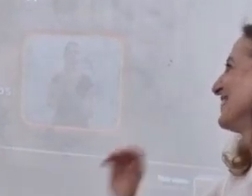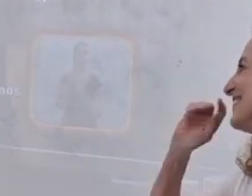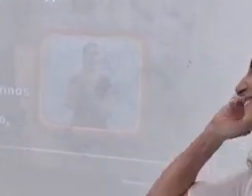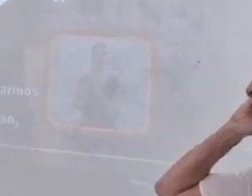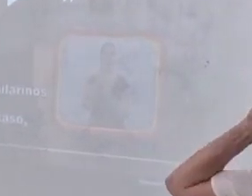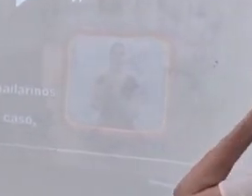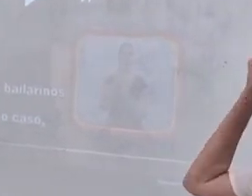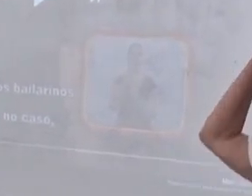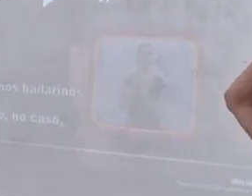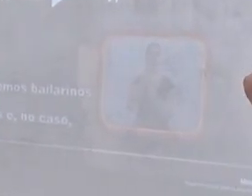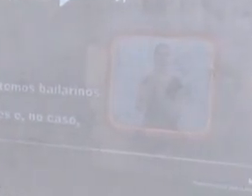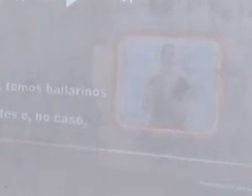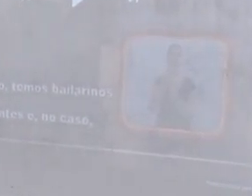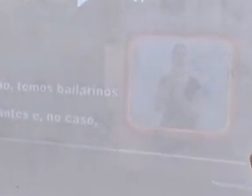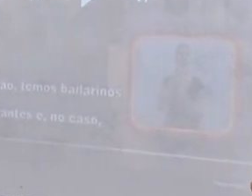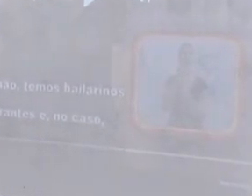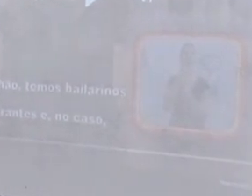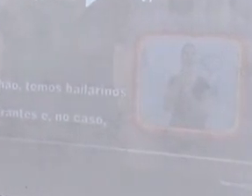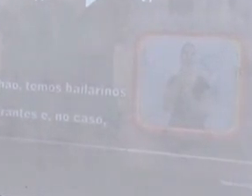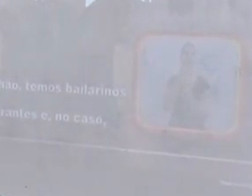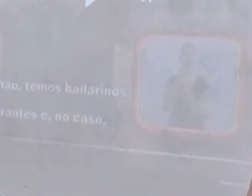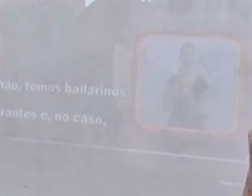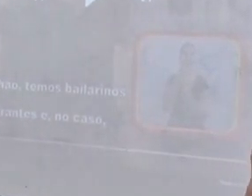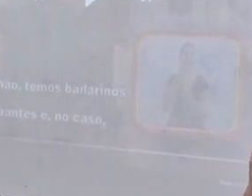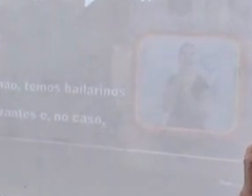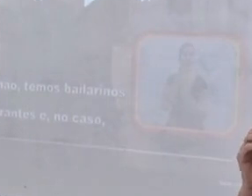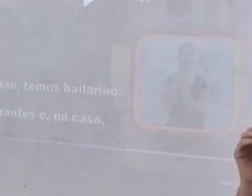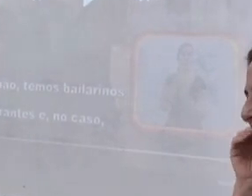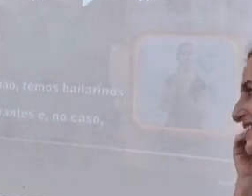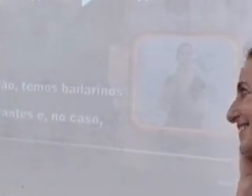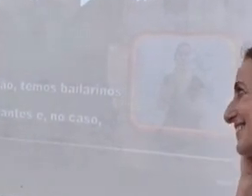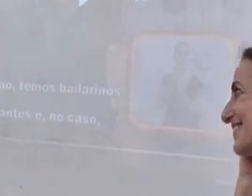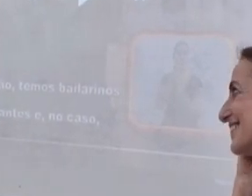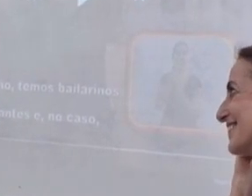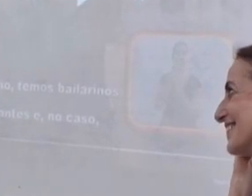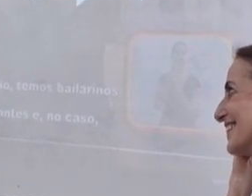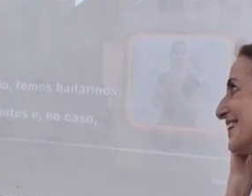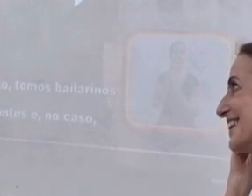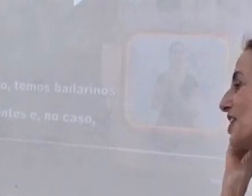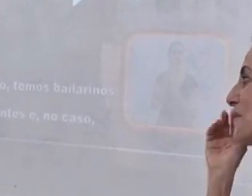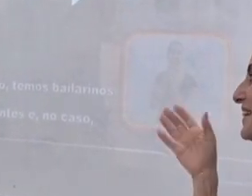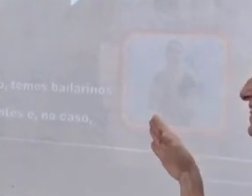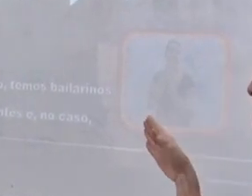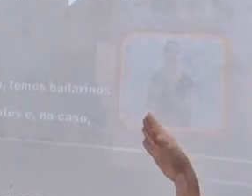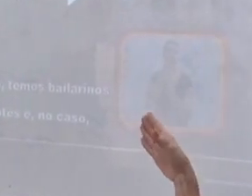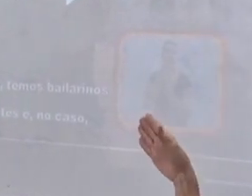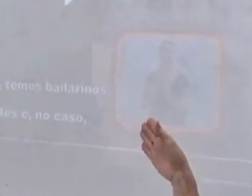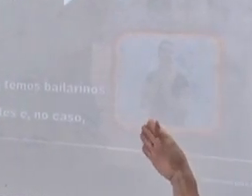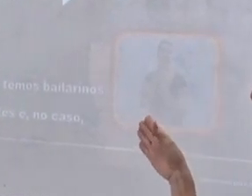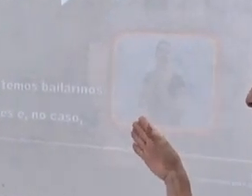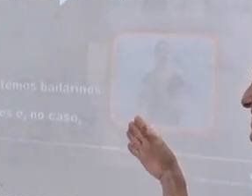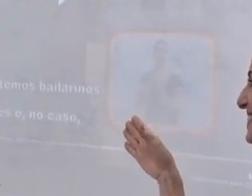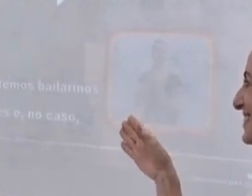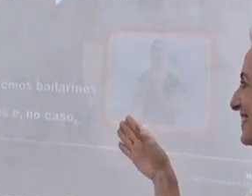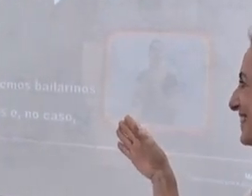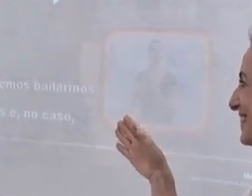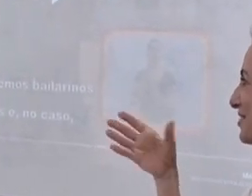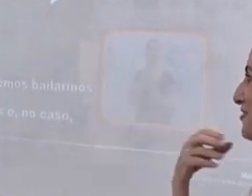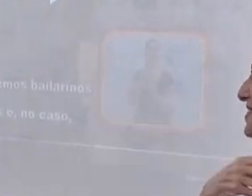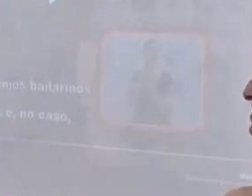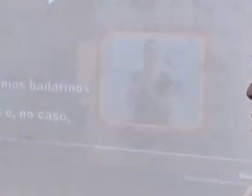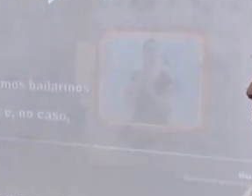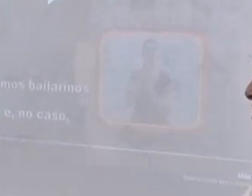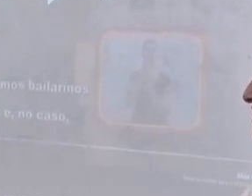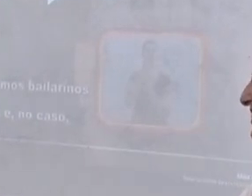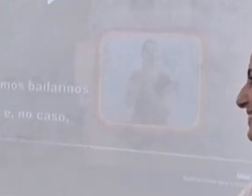mim é turma, acho que todos já ouviram falar, mas tem mais gente aqui, pode falar. Então, Marina fez faculdade,